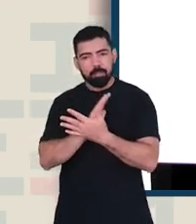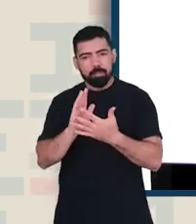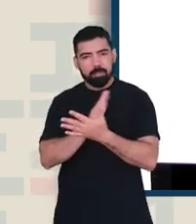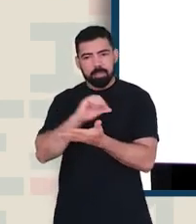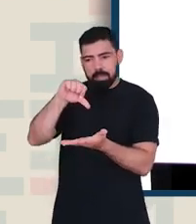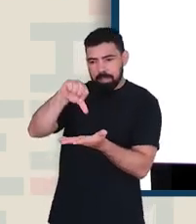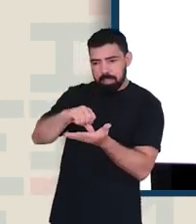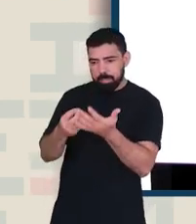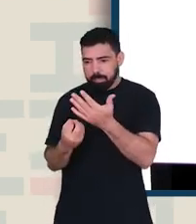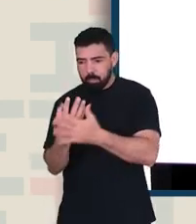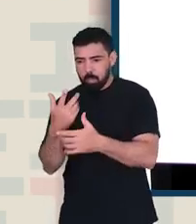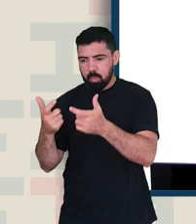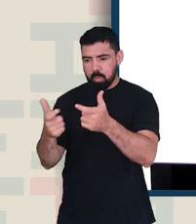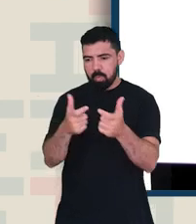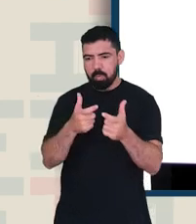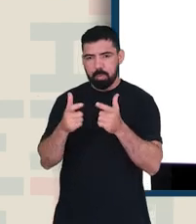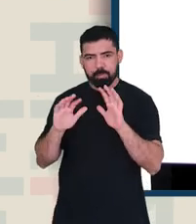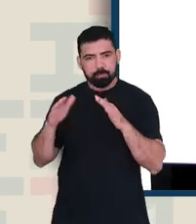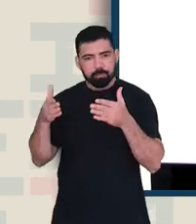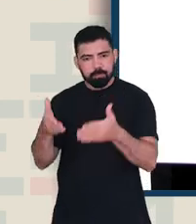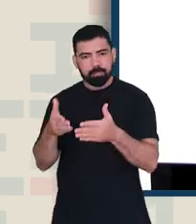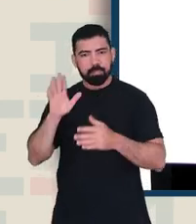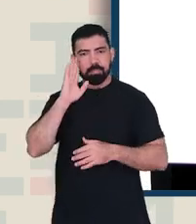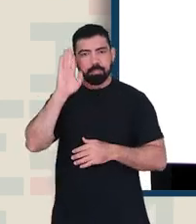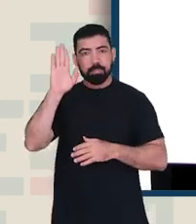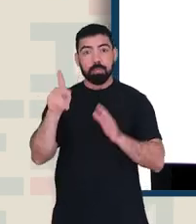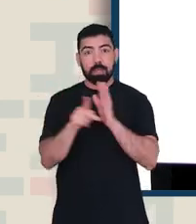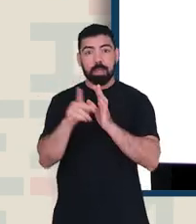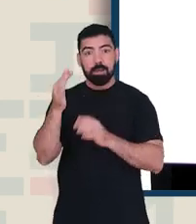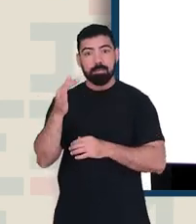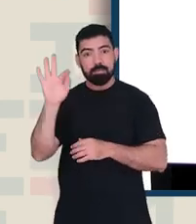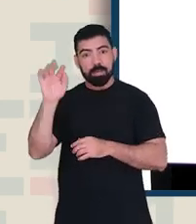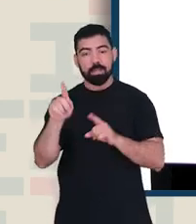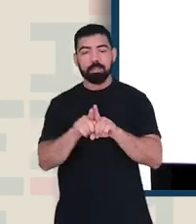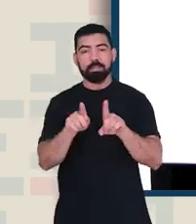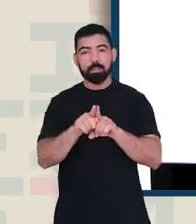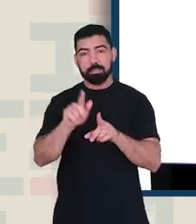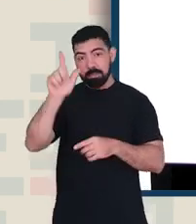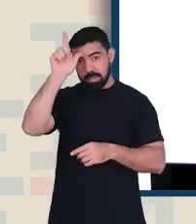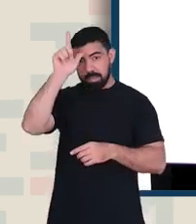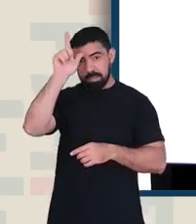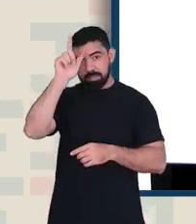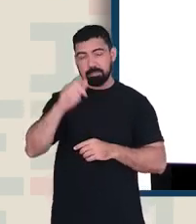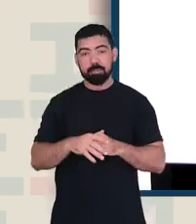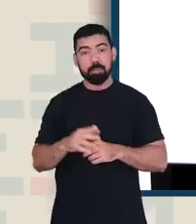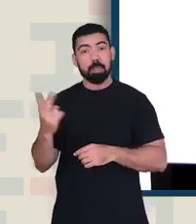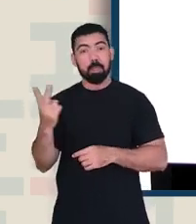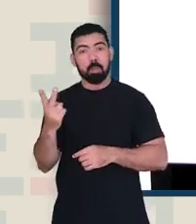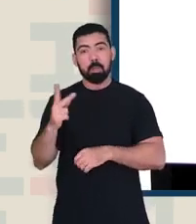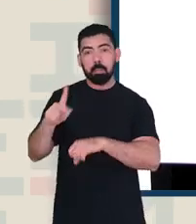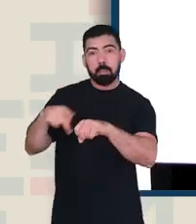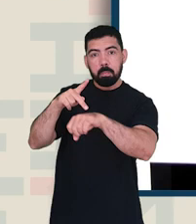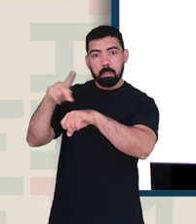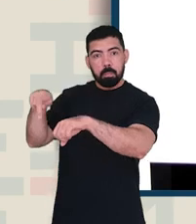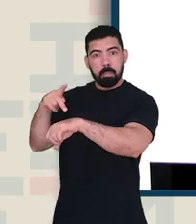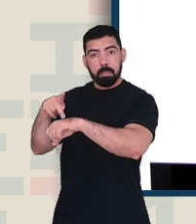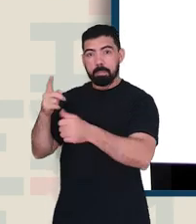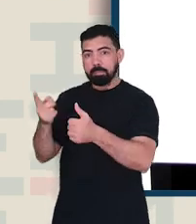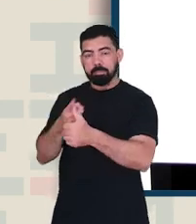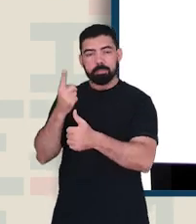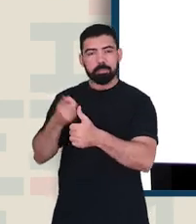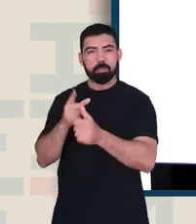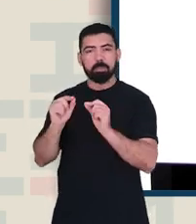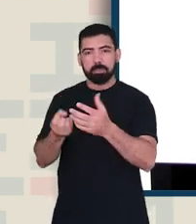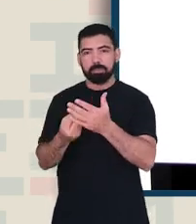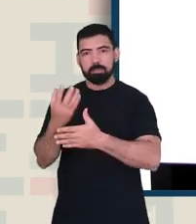centros de produção muito específicos, principalmente na França e na Alemanha, que são os dois primeiros grandes centros